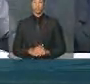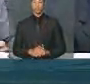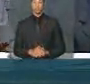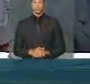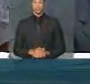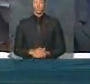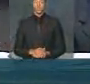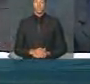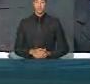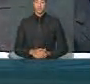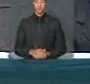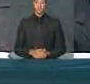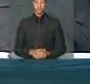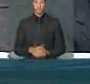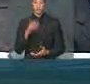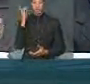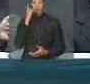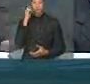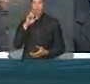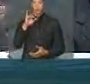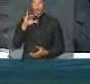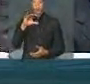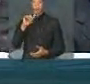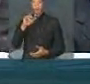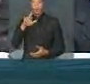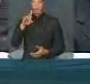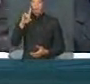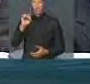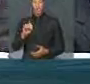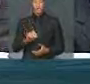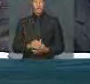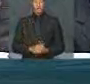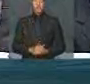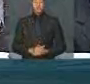pela ordem do deputado Ricardo Barro do Briga Bandeira